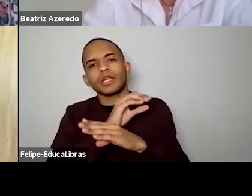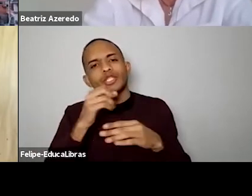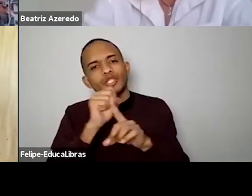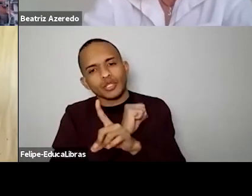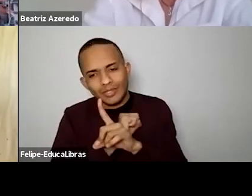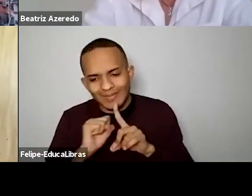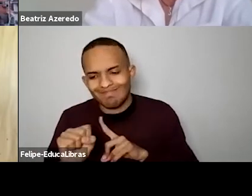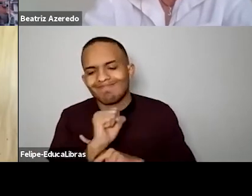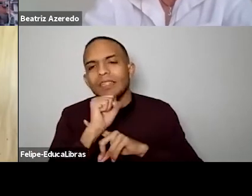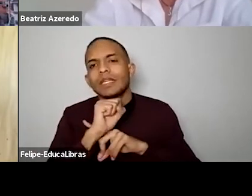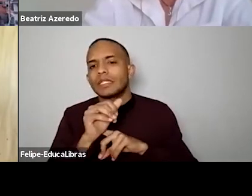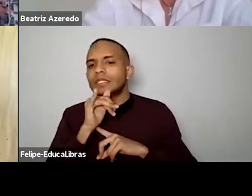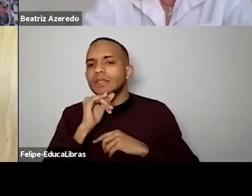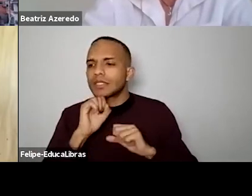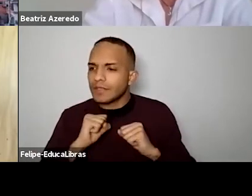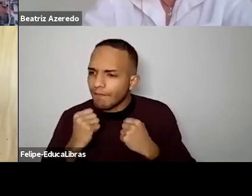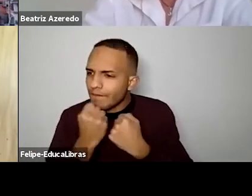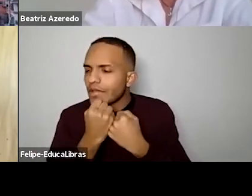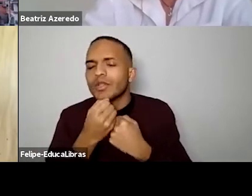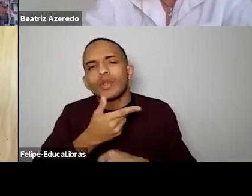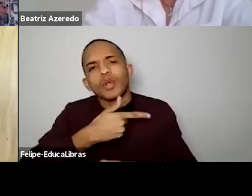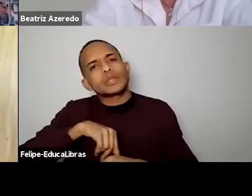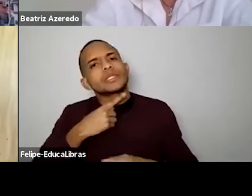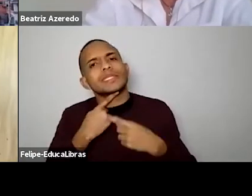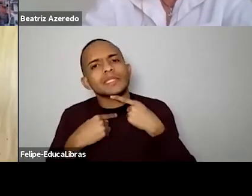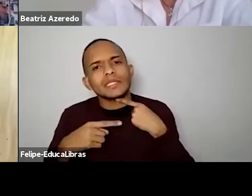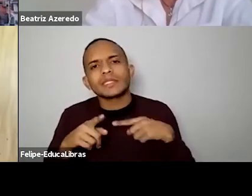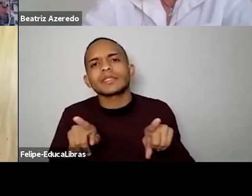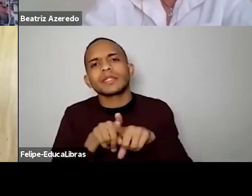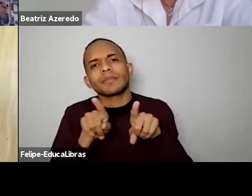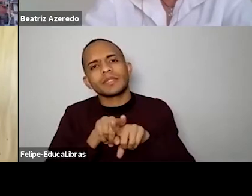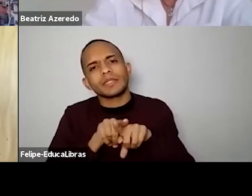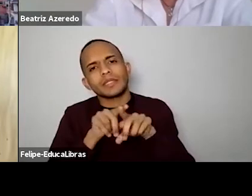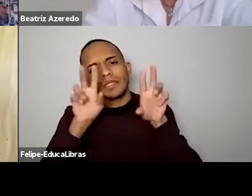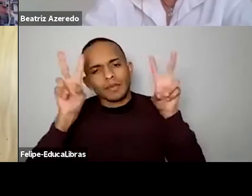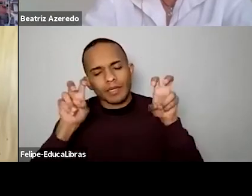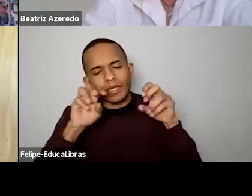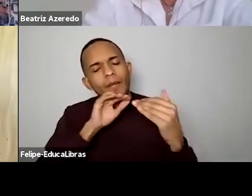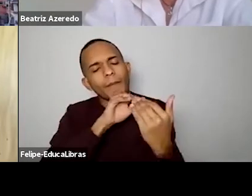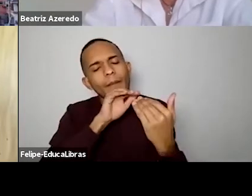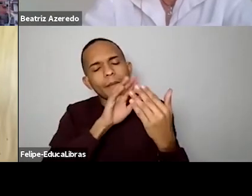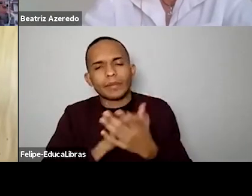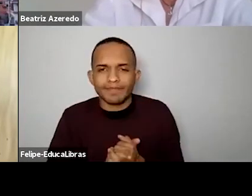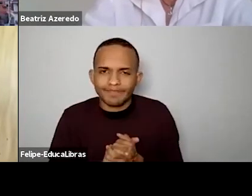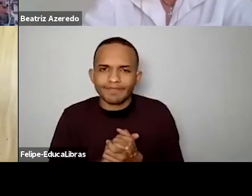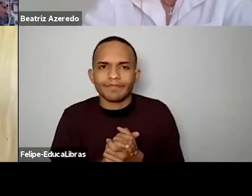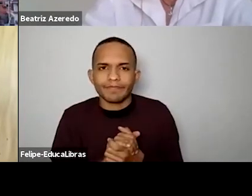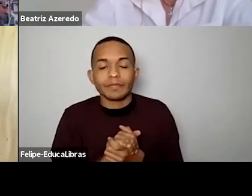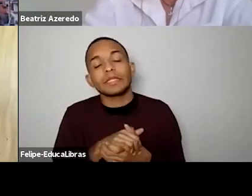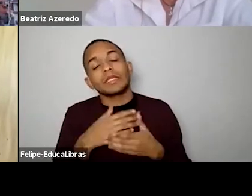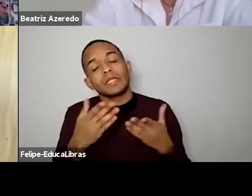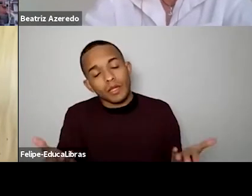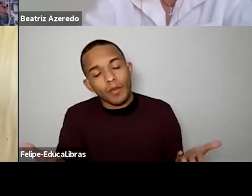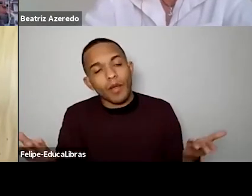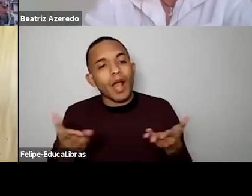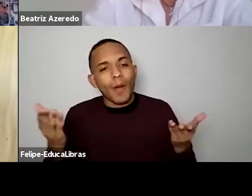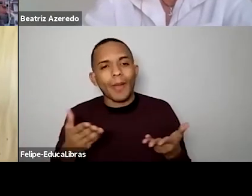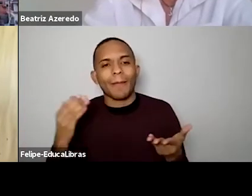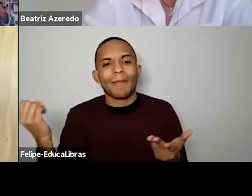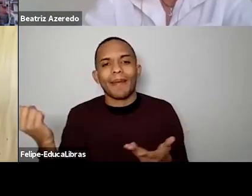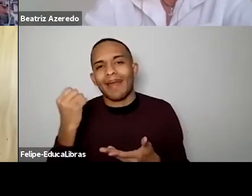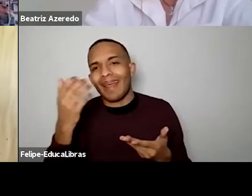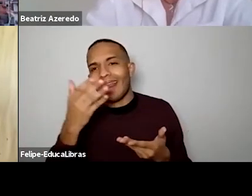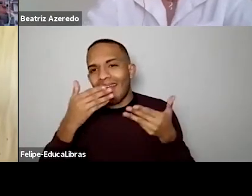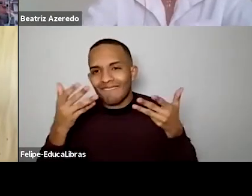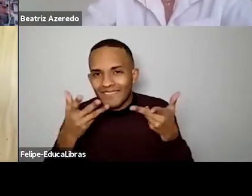nossos interesses, as nossas causas e que estão lá na frente quando a gente não pode estar. E acho que a gente tem um momento incrível para isso, porque